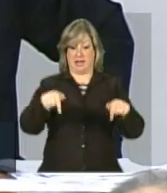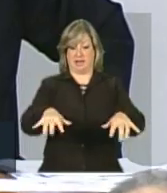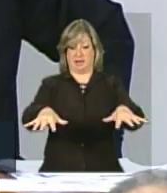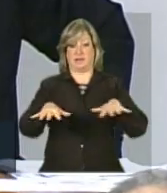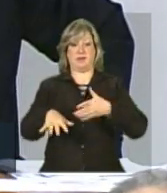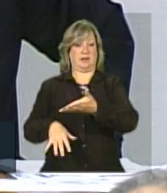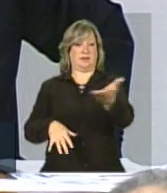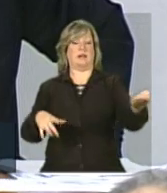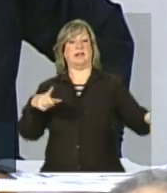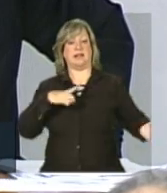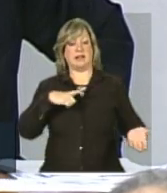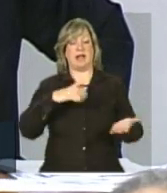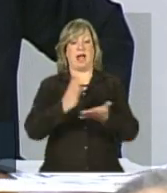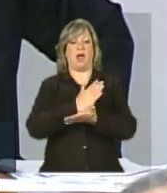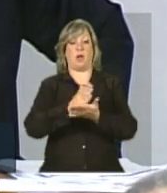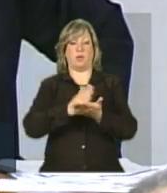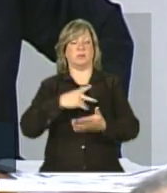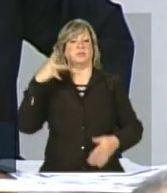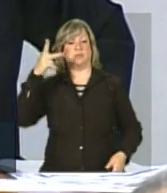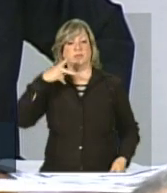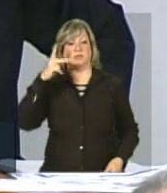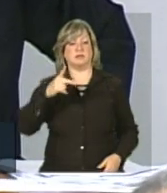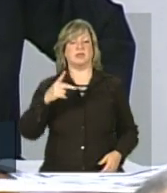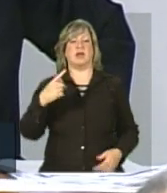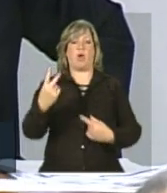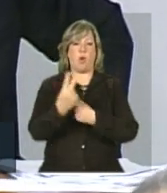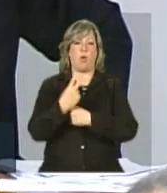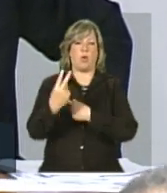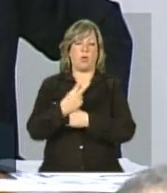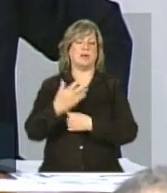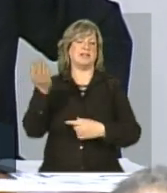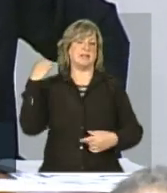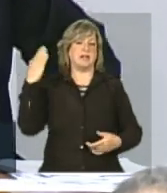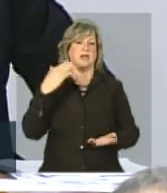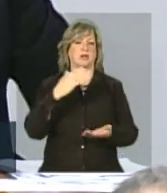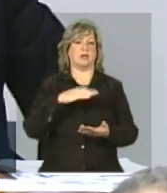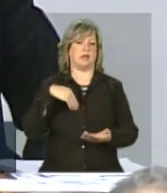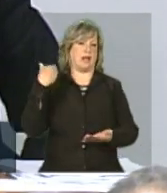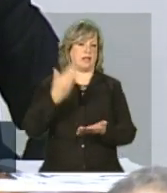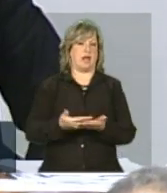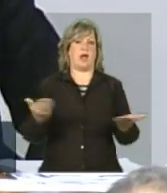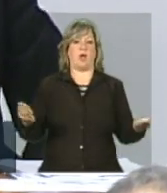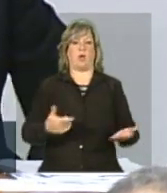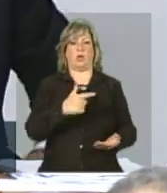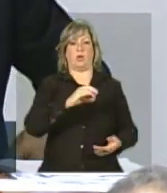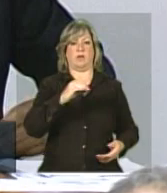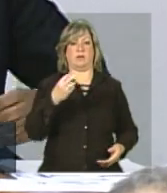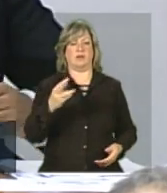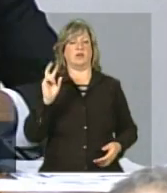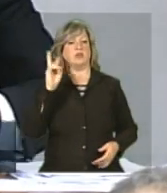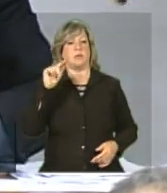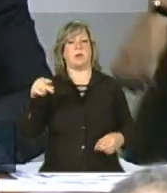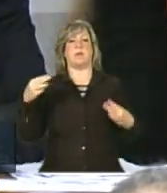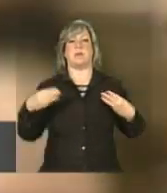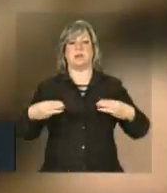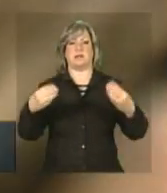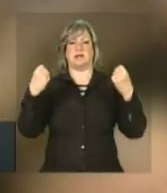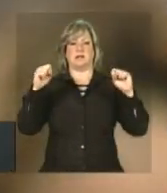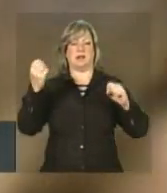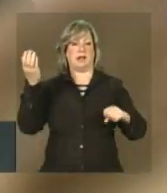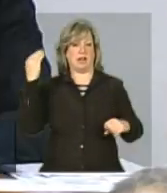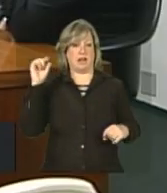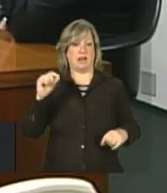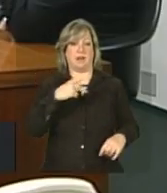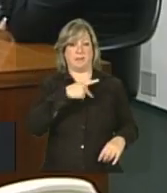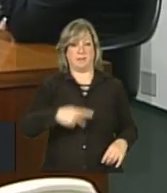alguns parlamentares que acompanham desde 2003 o desenvolvimento de atividades no Ministério do Esporte. À época, o presidente Lula